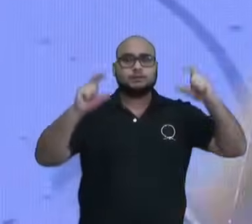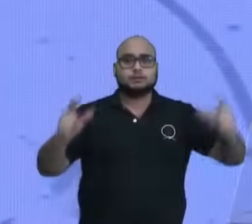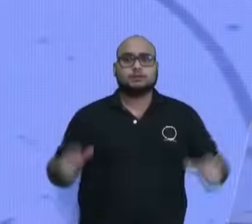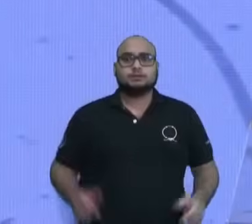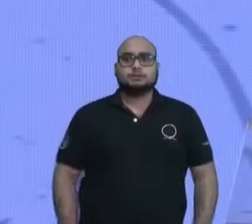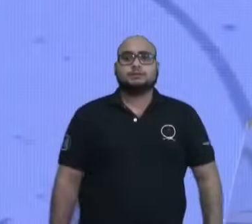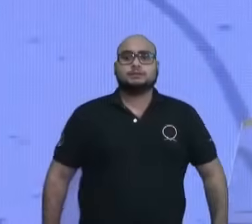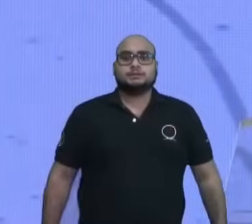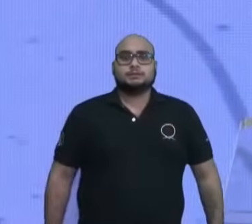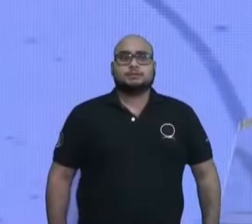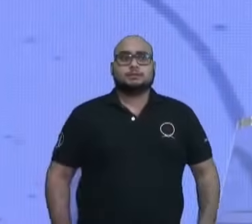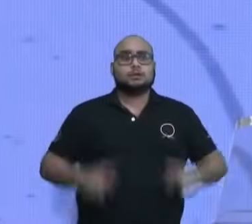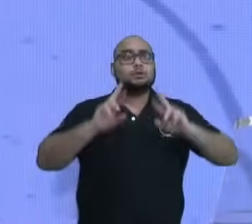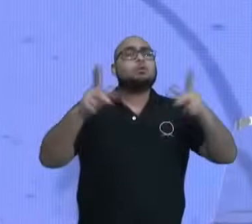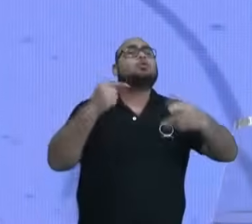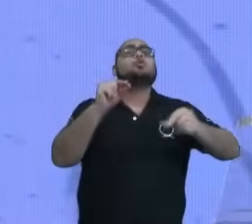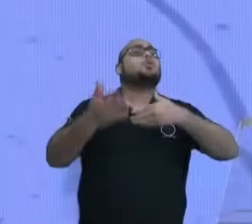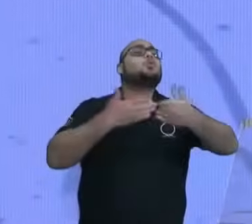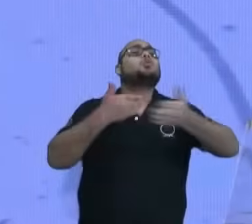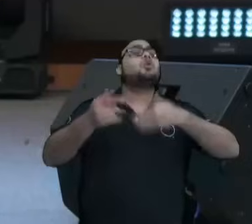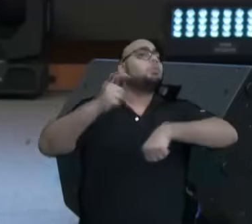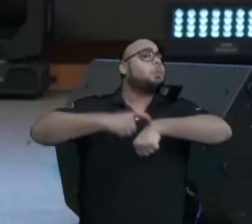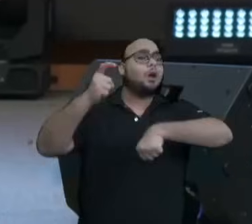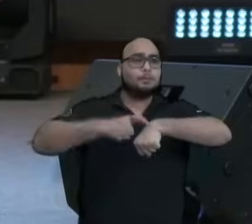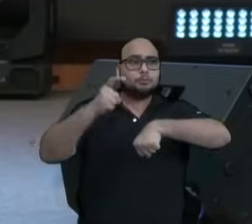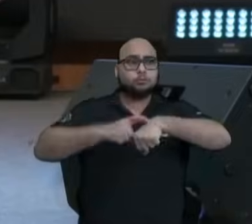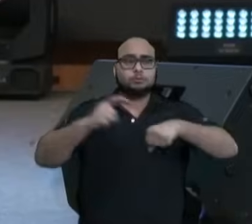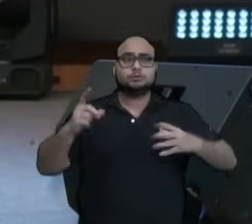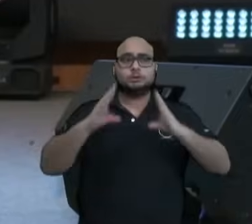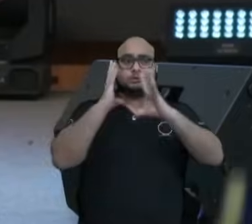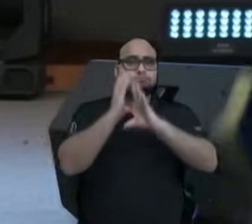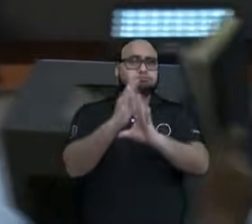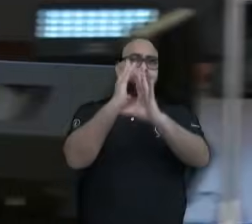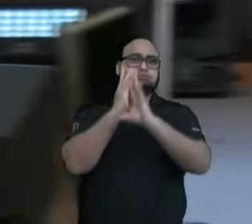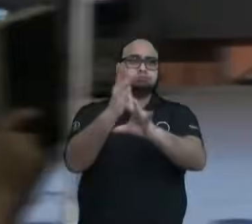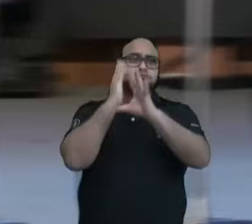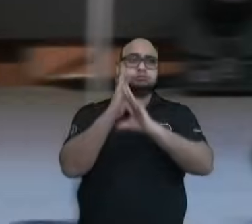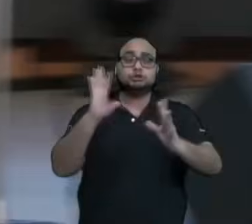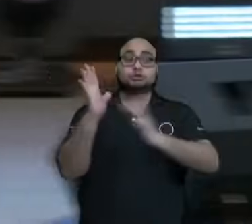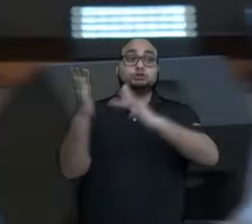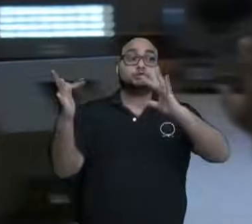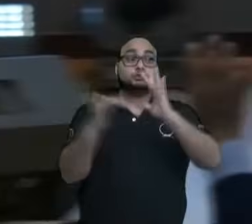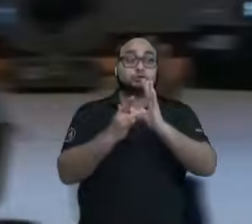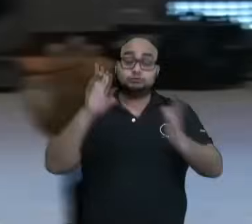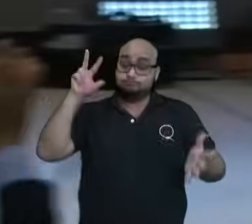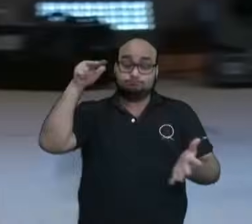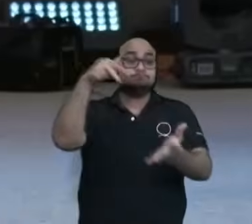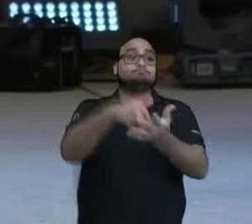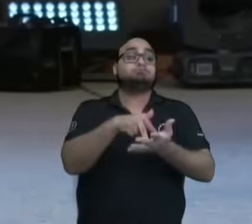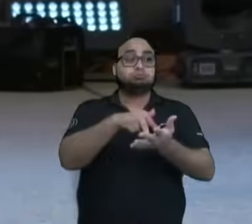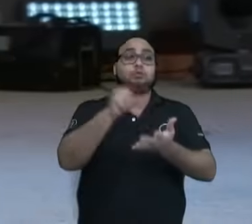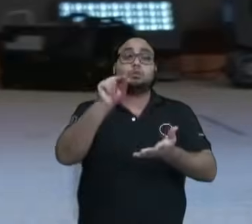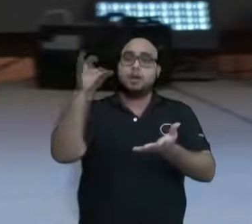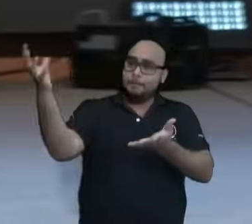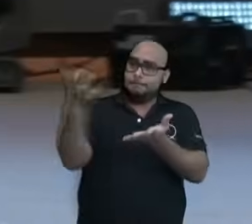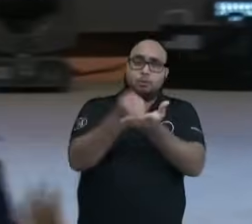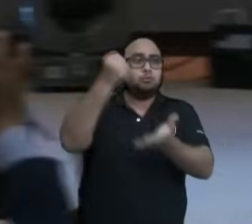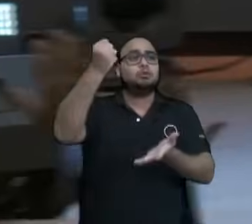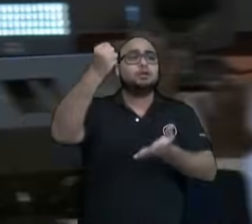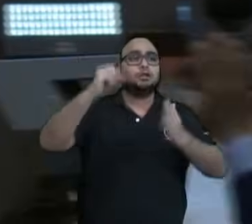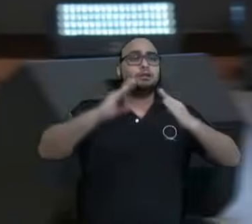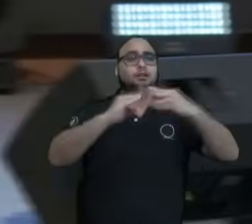qualquer hora a trombeta Vai suar ele vem buscar uma igreja Santa